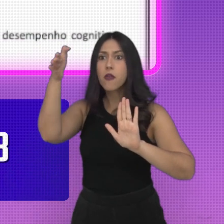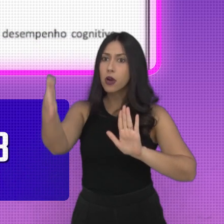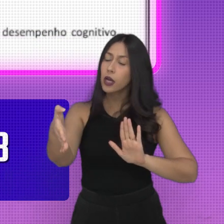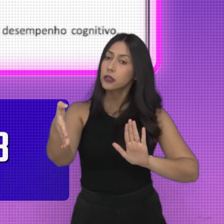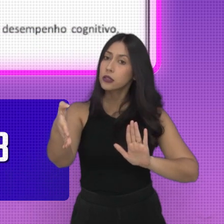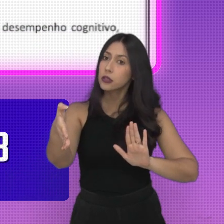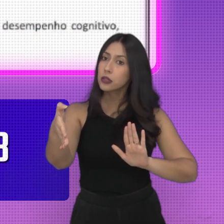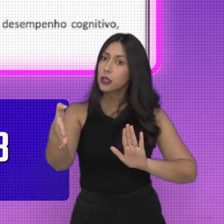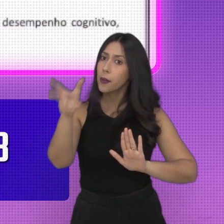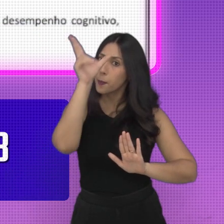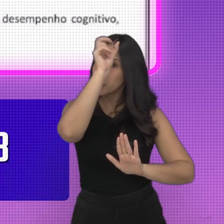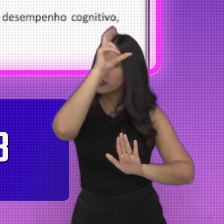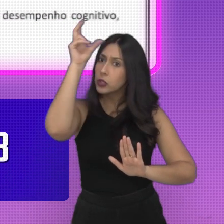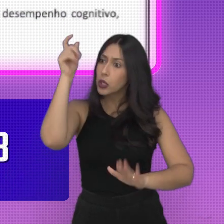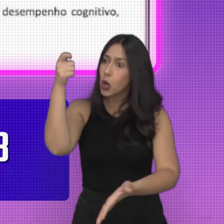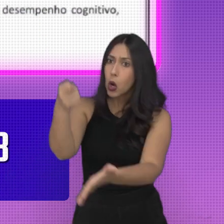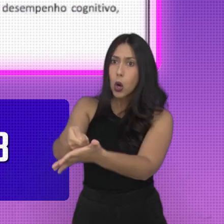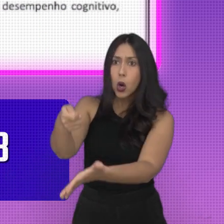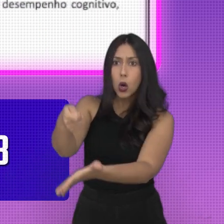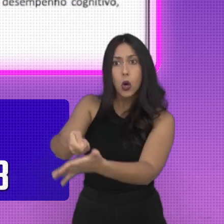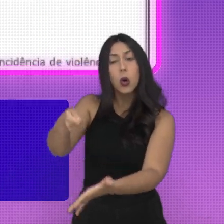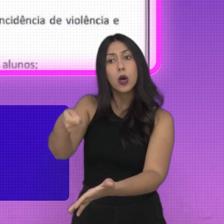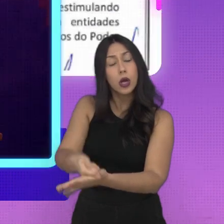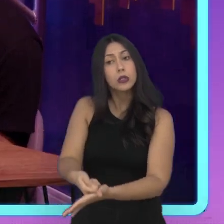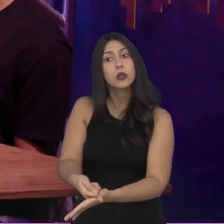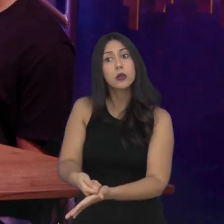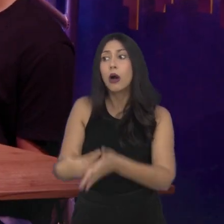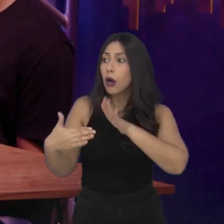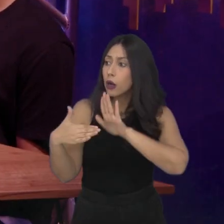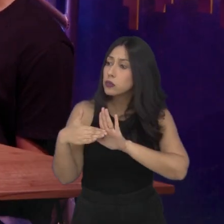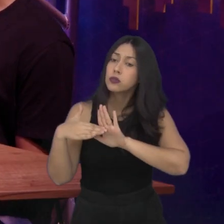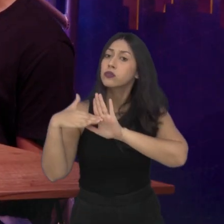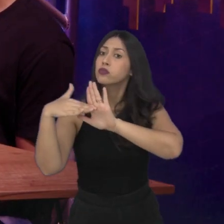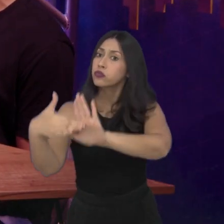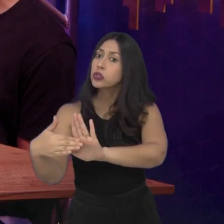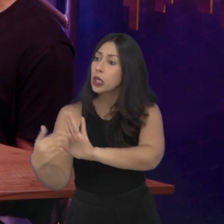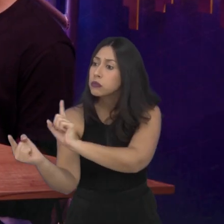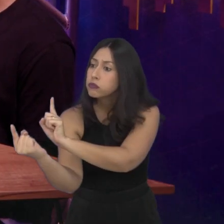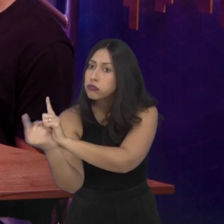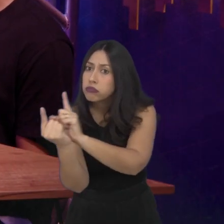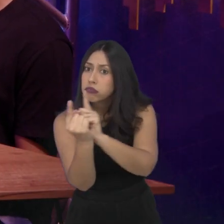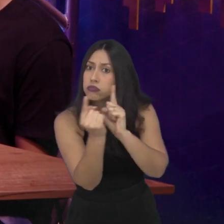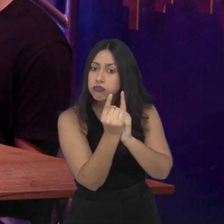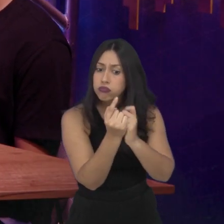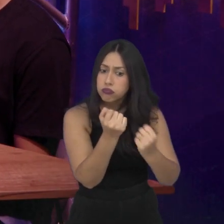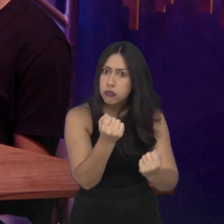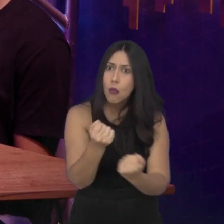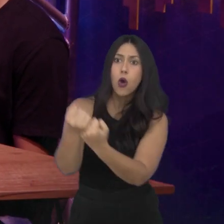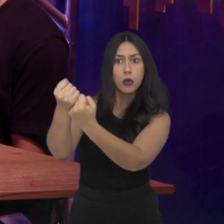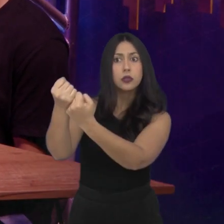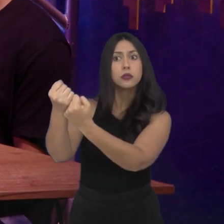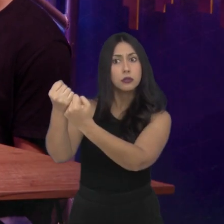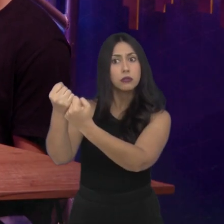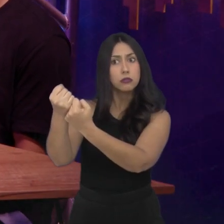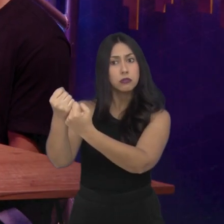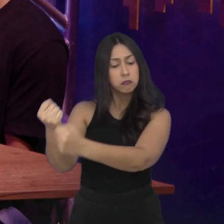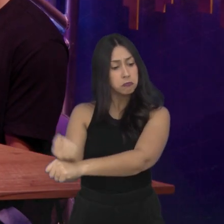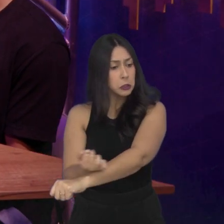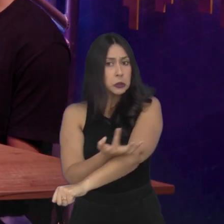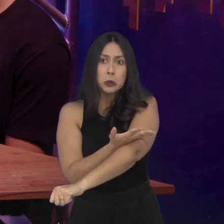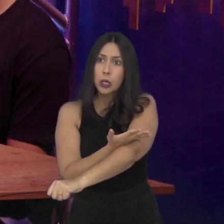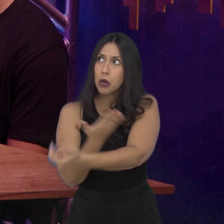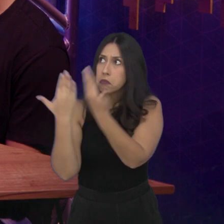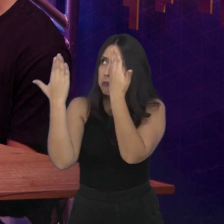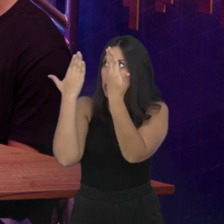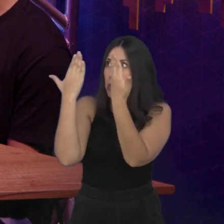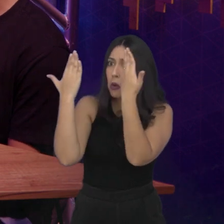obriga, entre aspas, a prefeitura, né, o poder público, a dar esse atendimento emocional, psicossocial